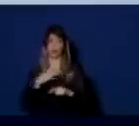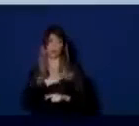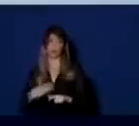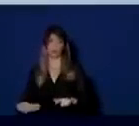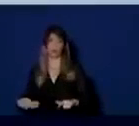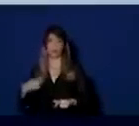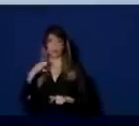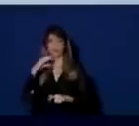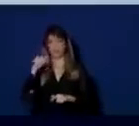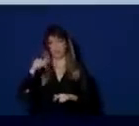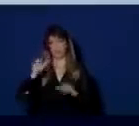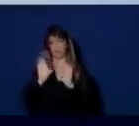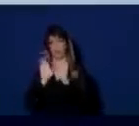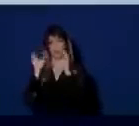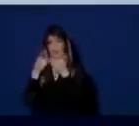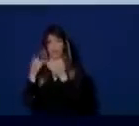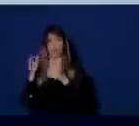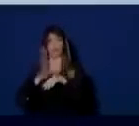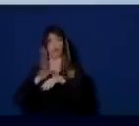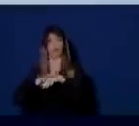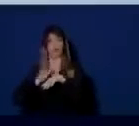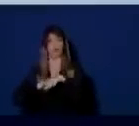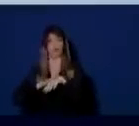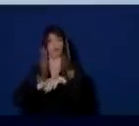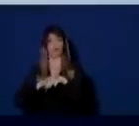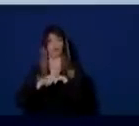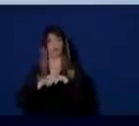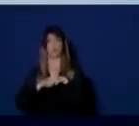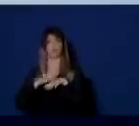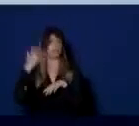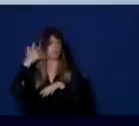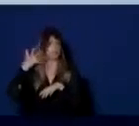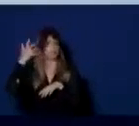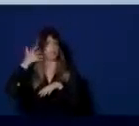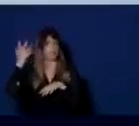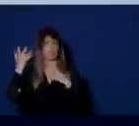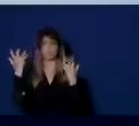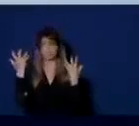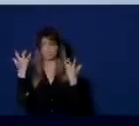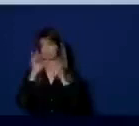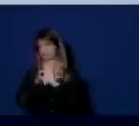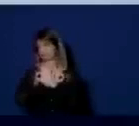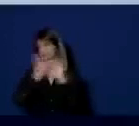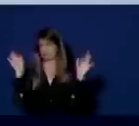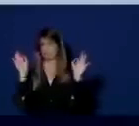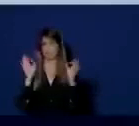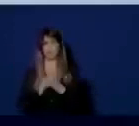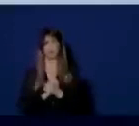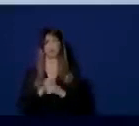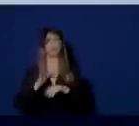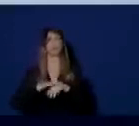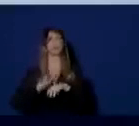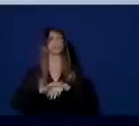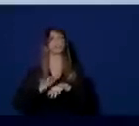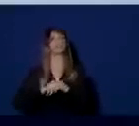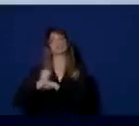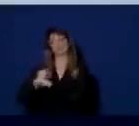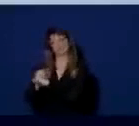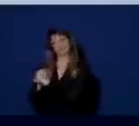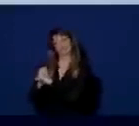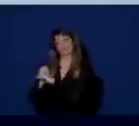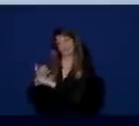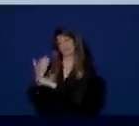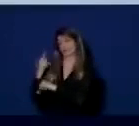no CEO Conference fez uma explanação belíssima do que foi feito nos últimos anos,